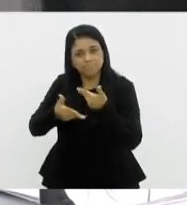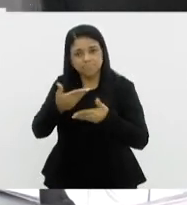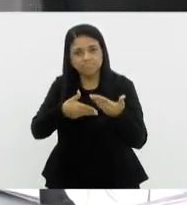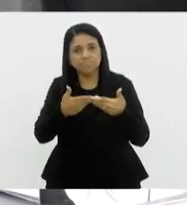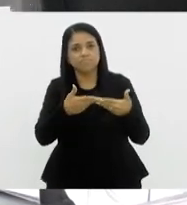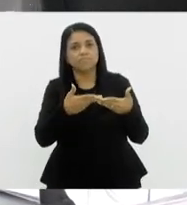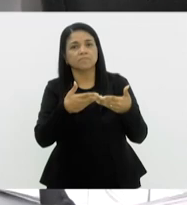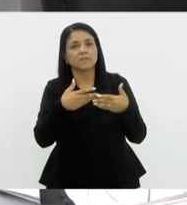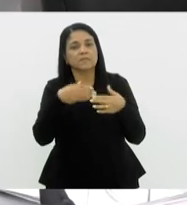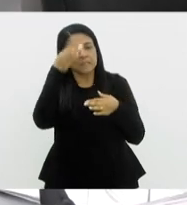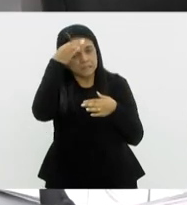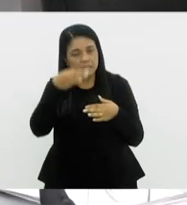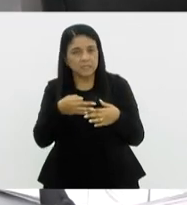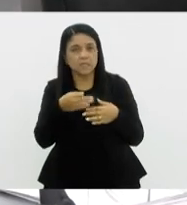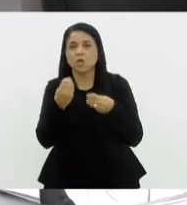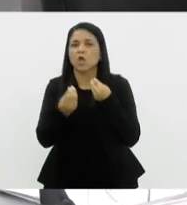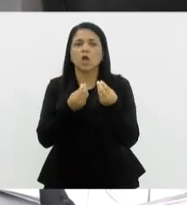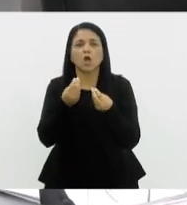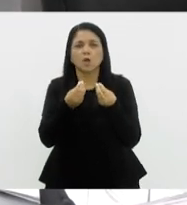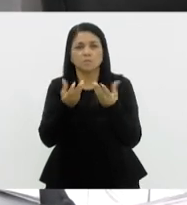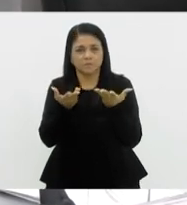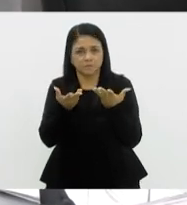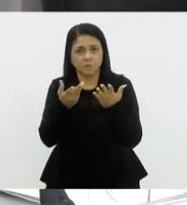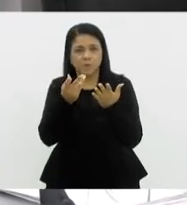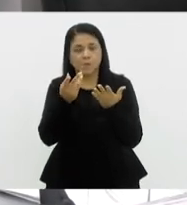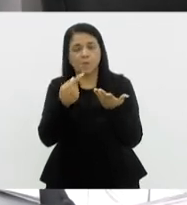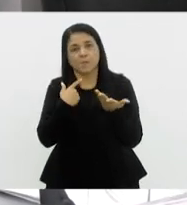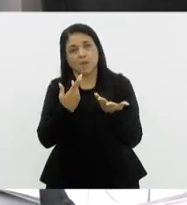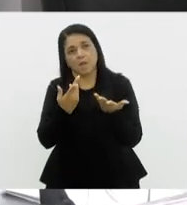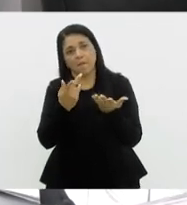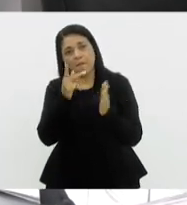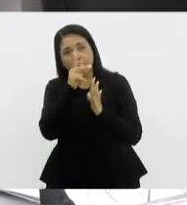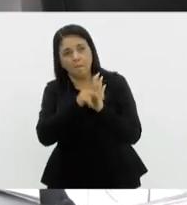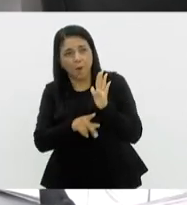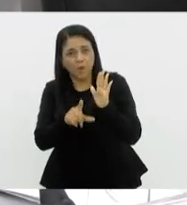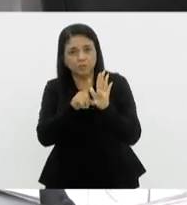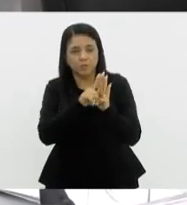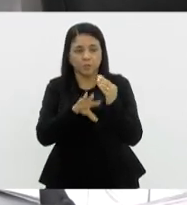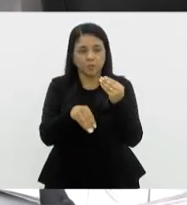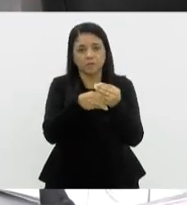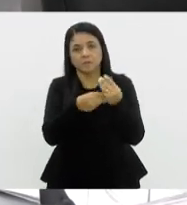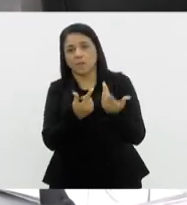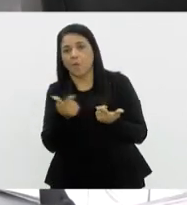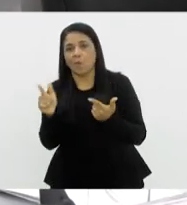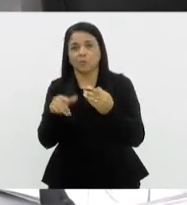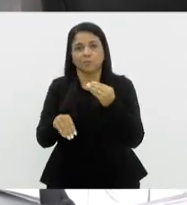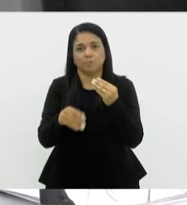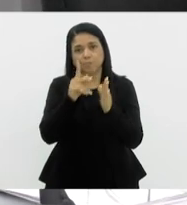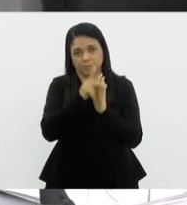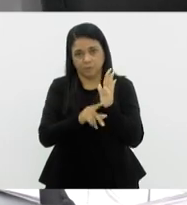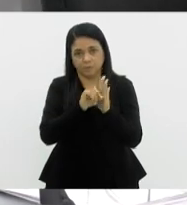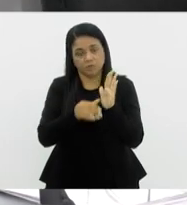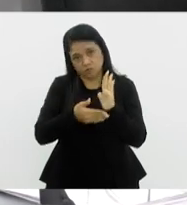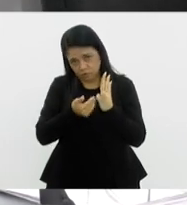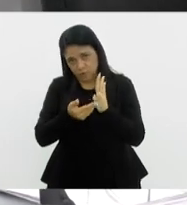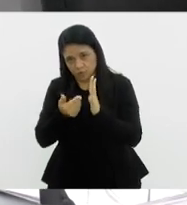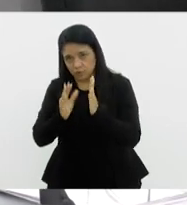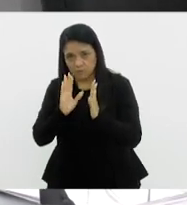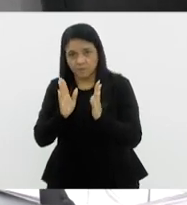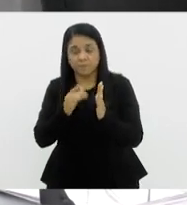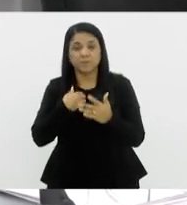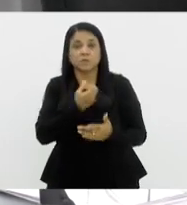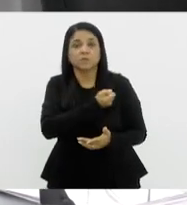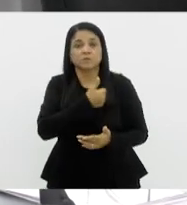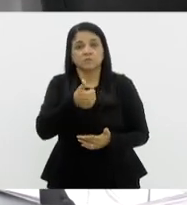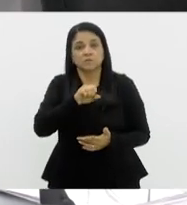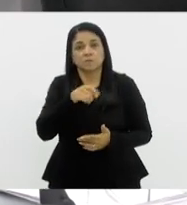buscar um entendimento para não declarar o projeto anexado ao outro. Então, retirar de pauta. Item